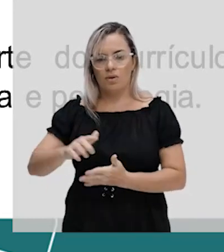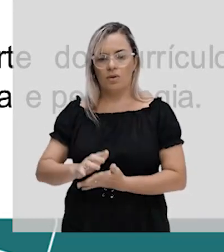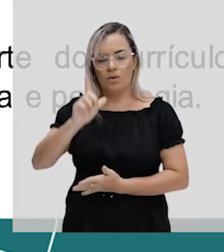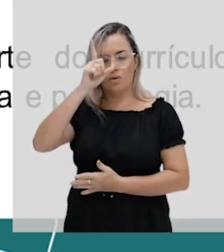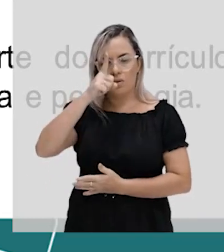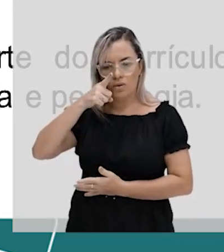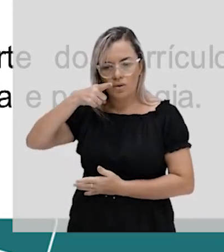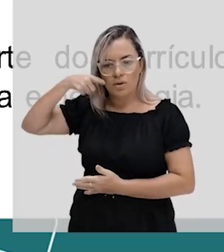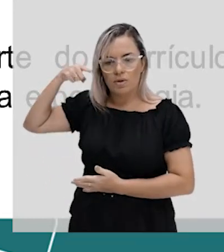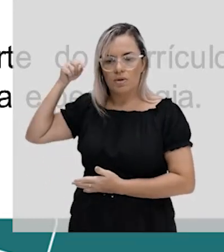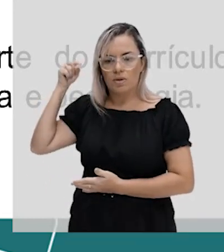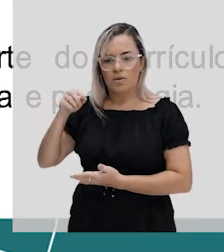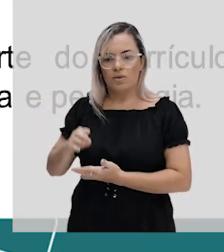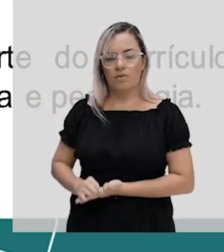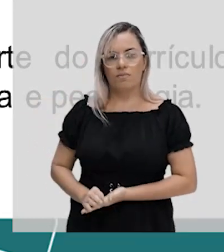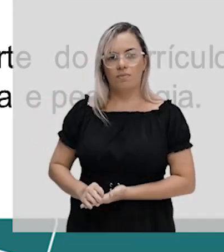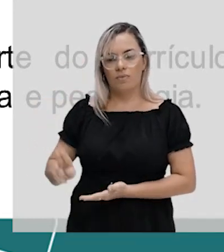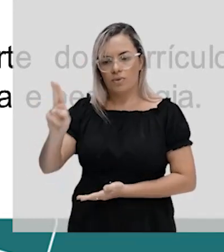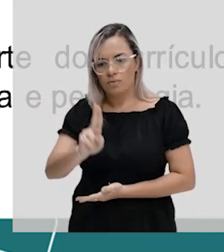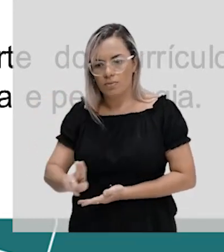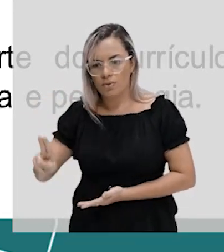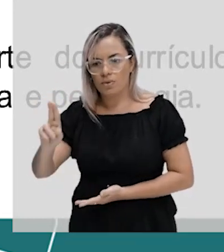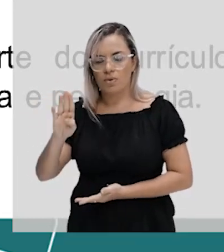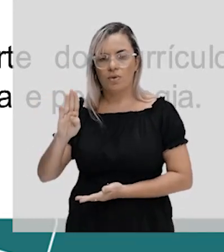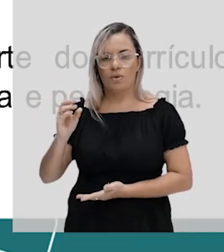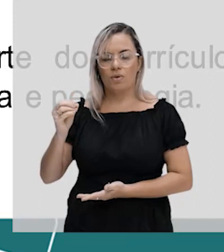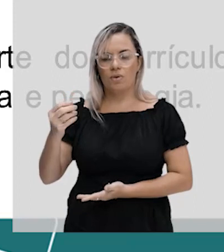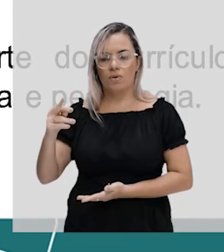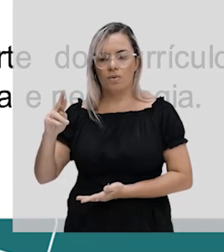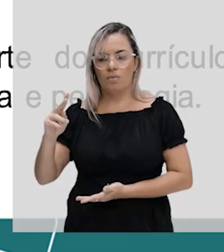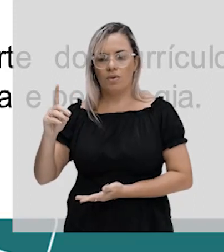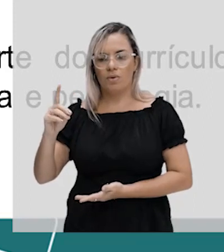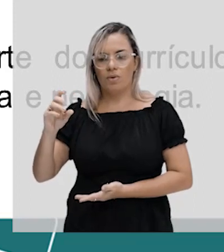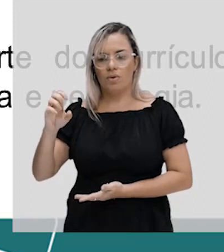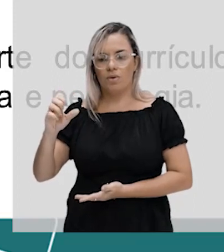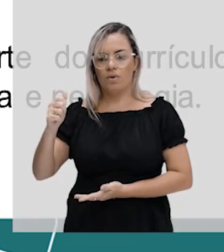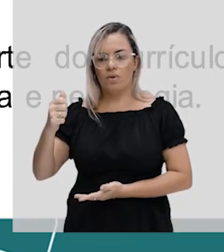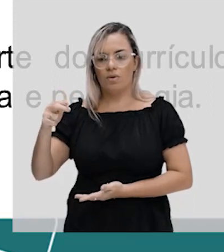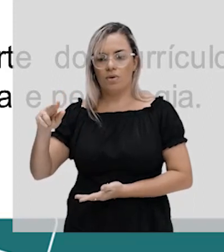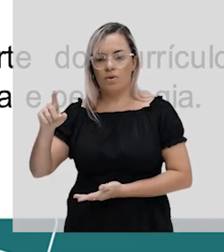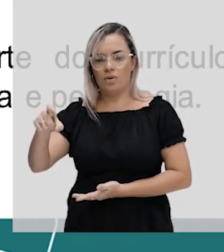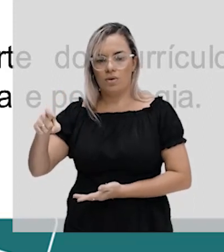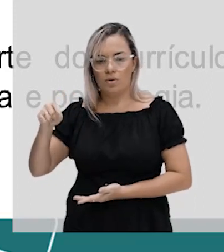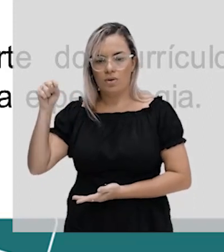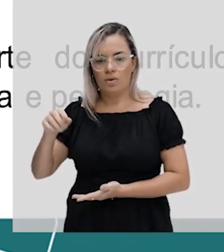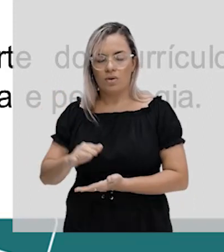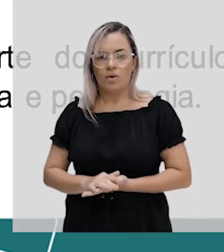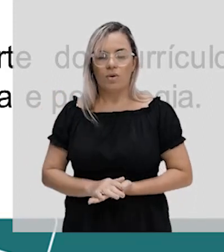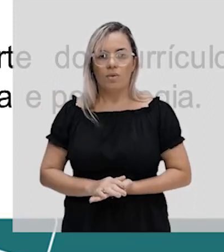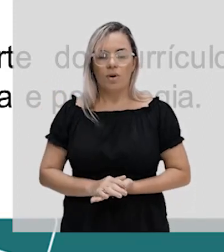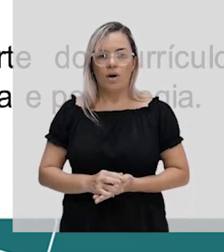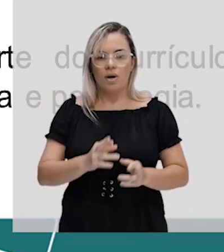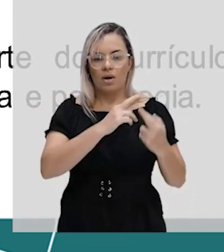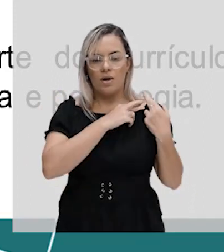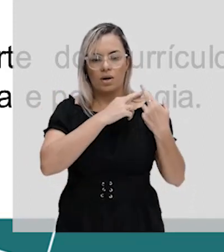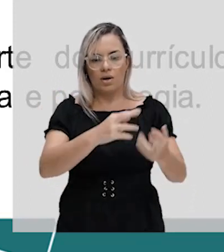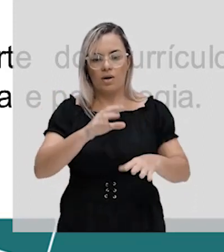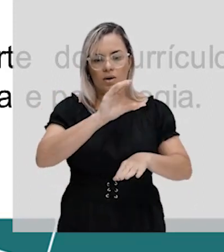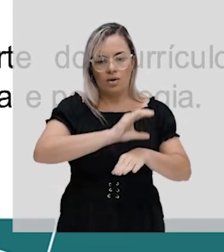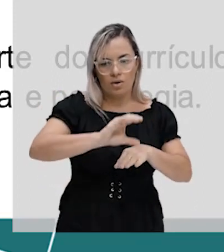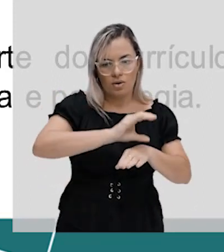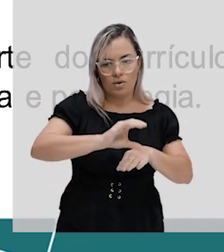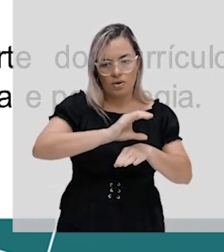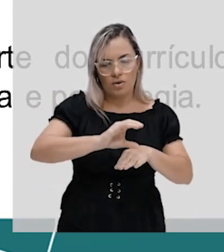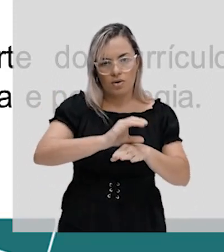1887, o Durkheim entrou para a Universidade de Bordeaux como encarregado de cursos. Foi nessa